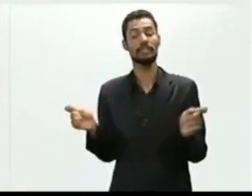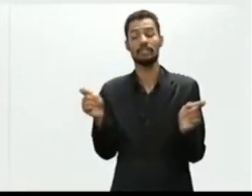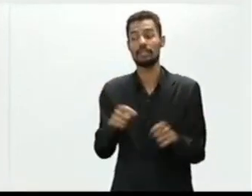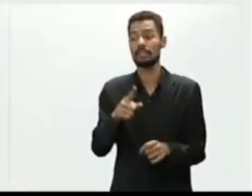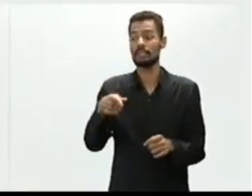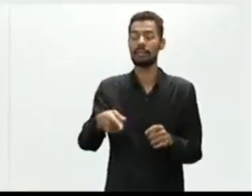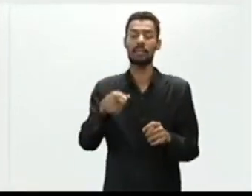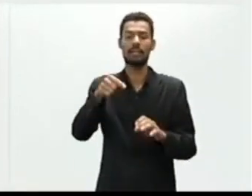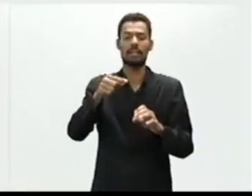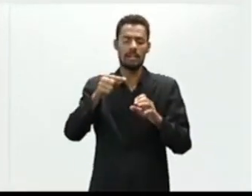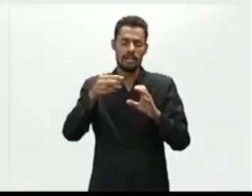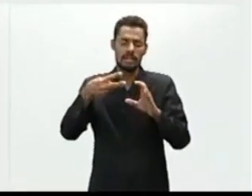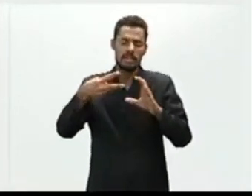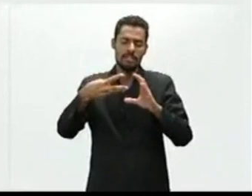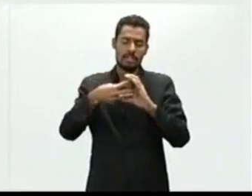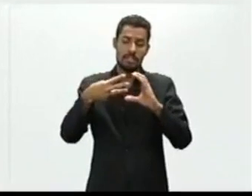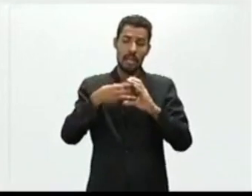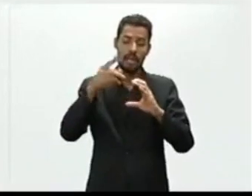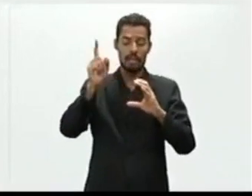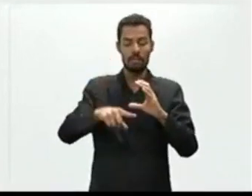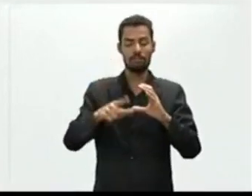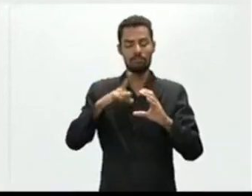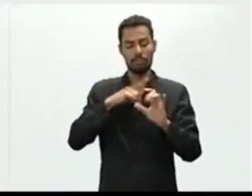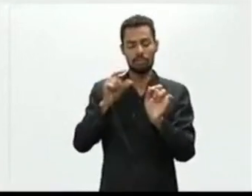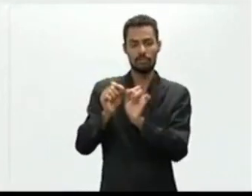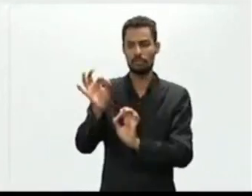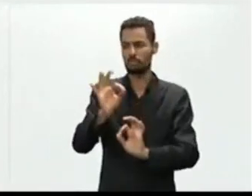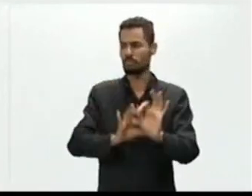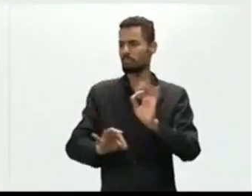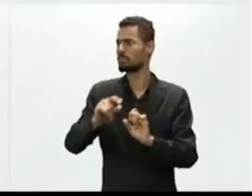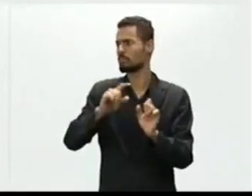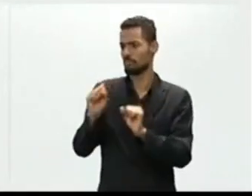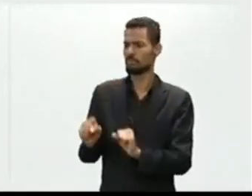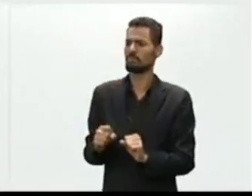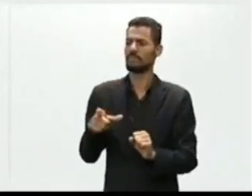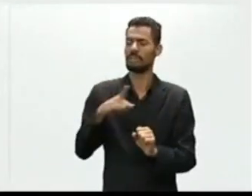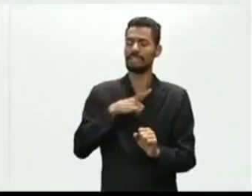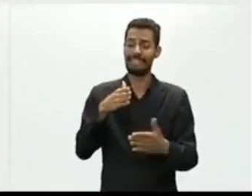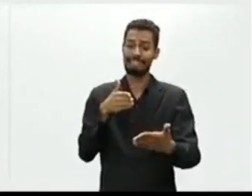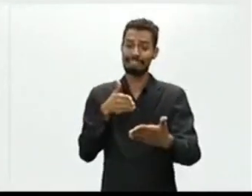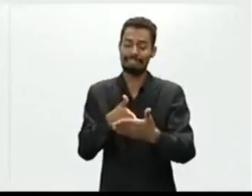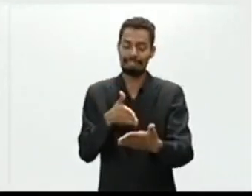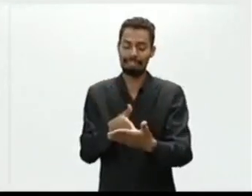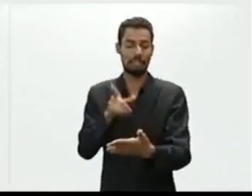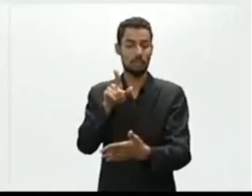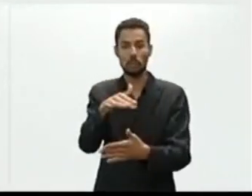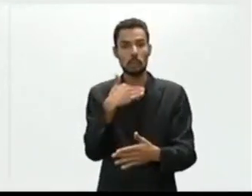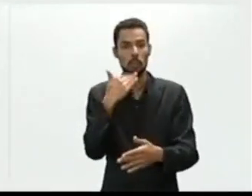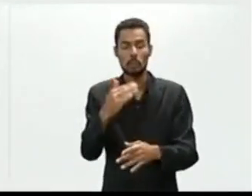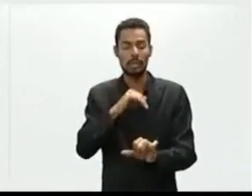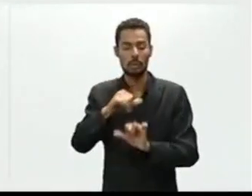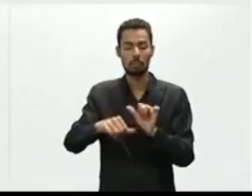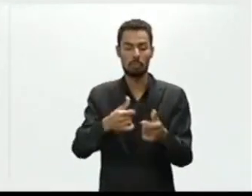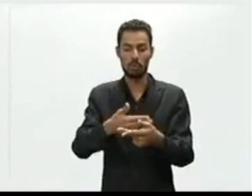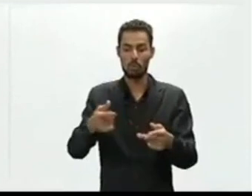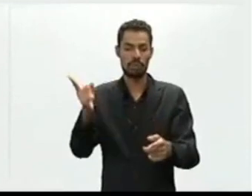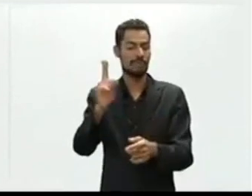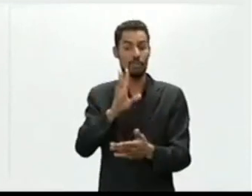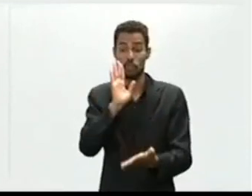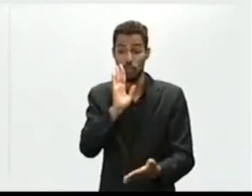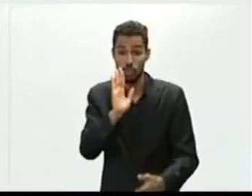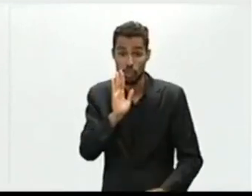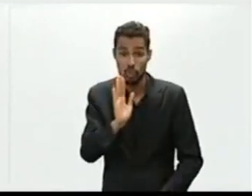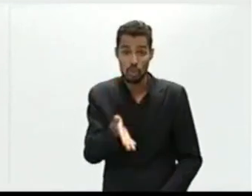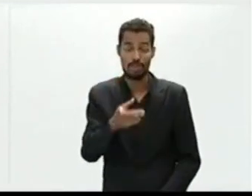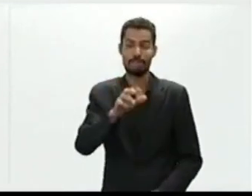as células-tronco teciduais ou adultas, que elas têm uma limitação, elas não conseguem virar qualquer coisa, porque ela já está